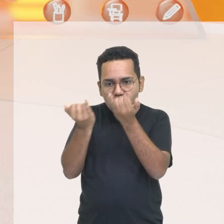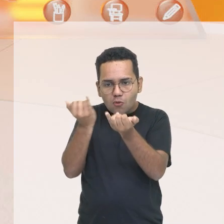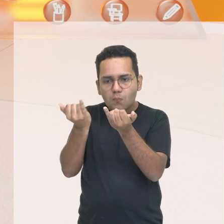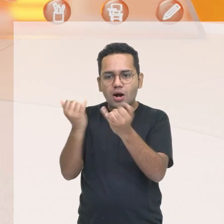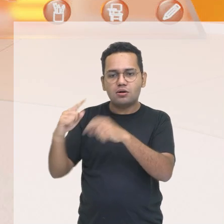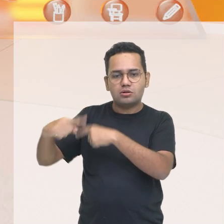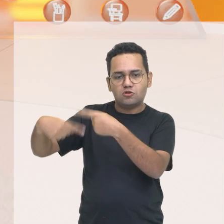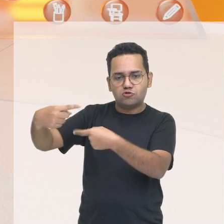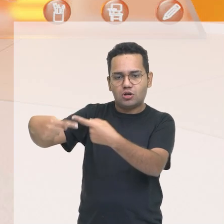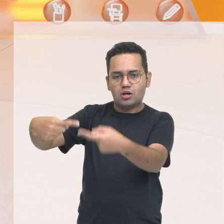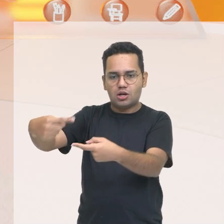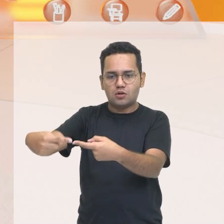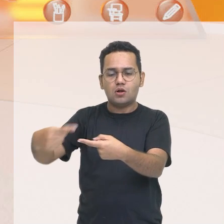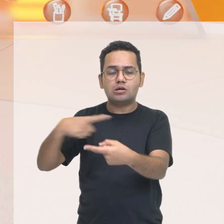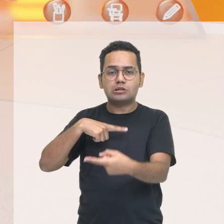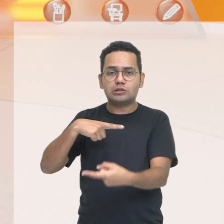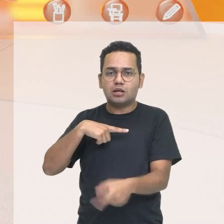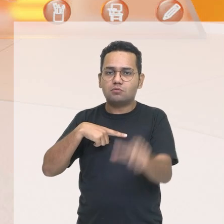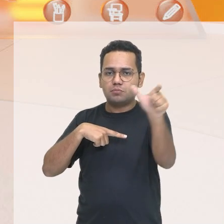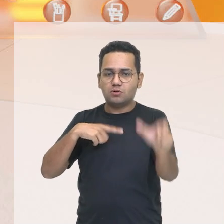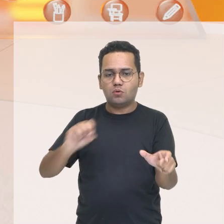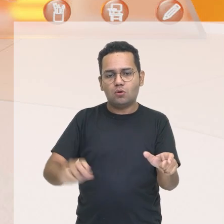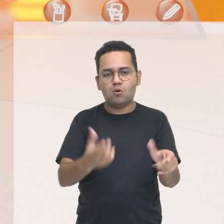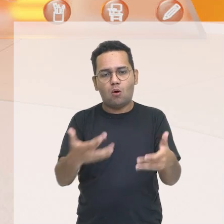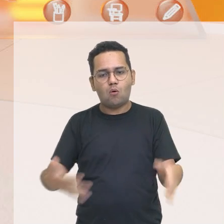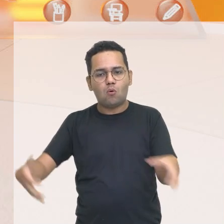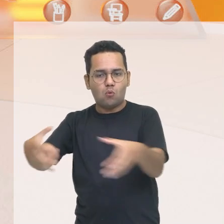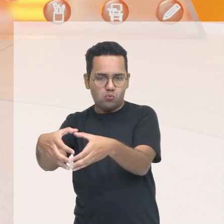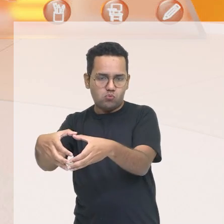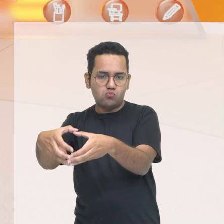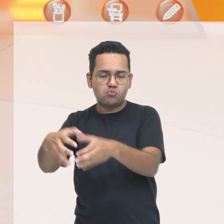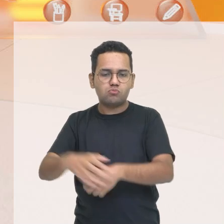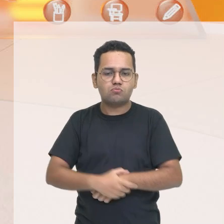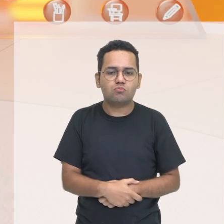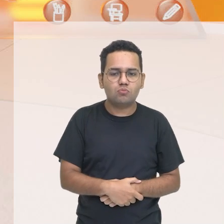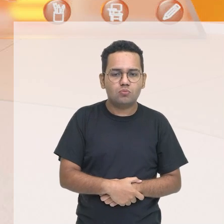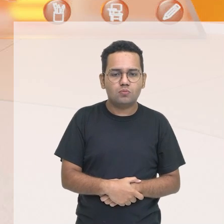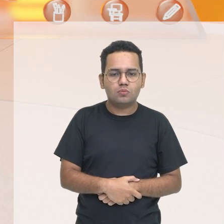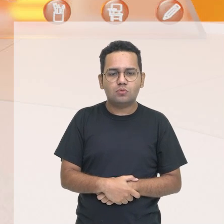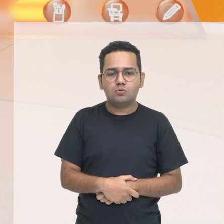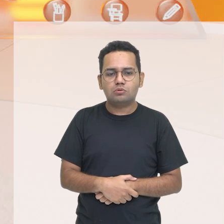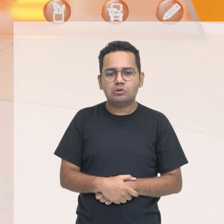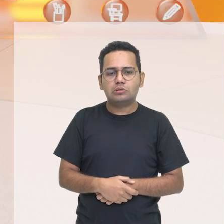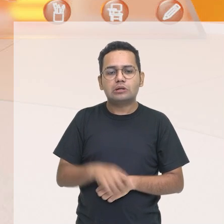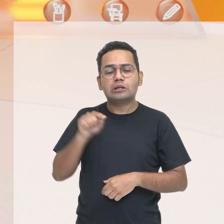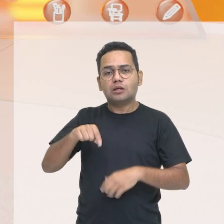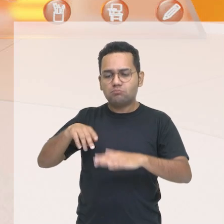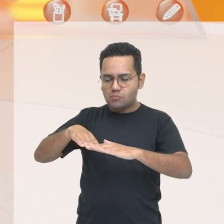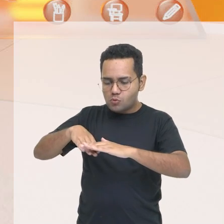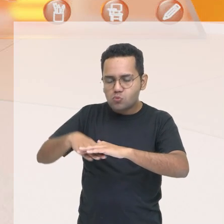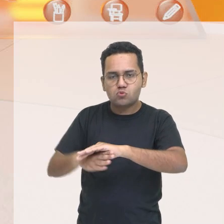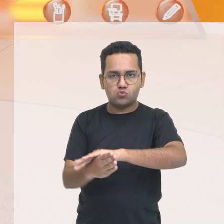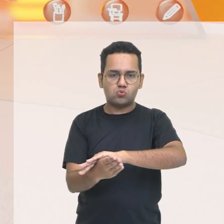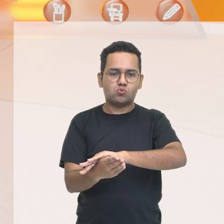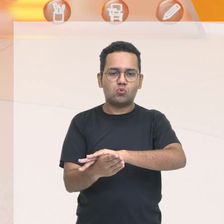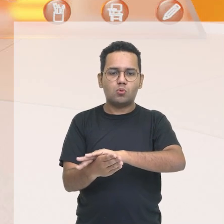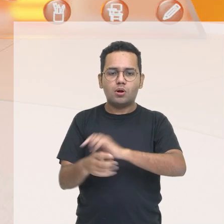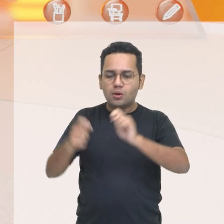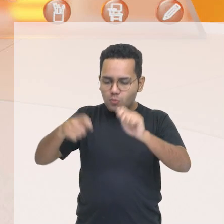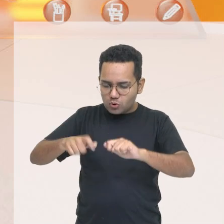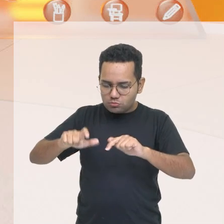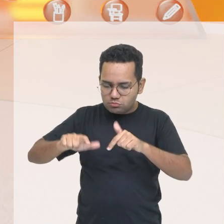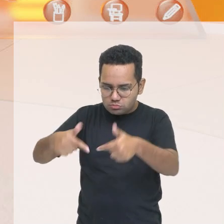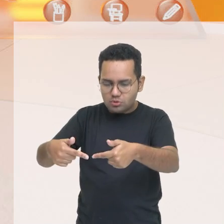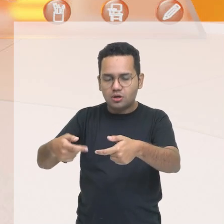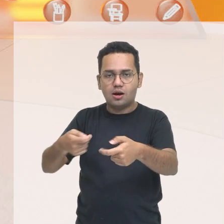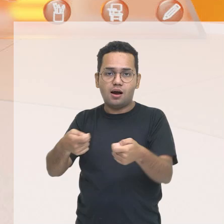conduzidas por um indivíduo ou grupo de pessoas que baseiam nos costumes para